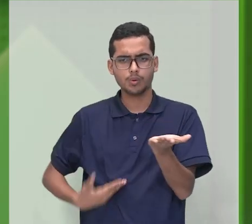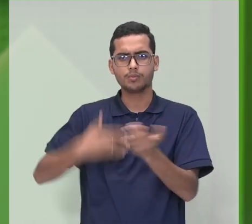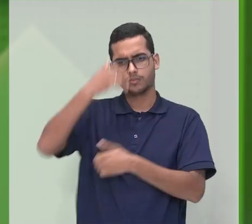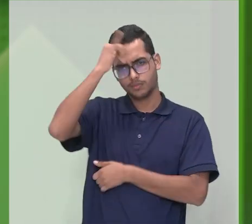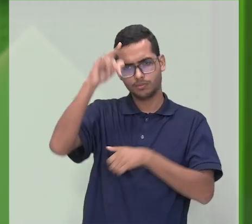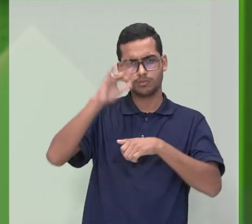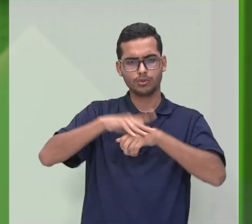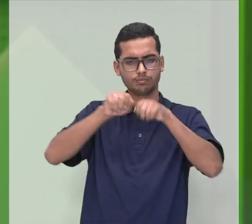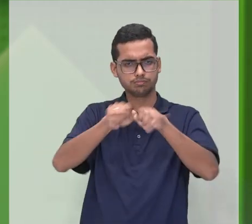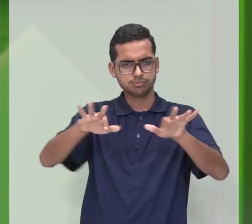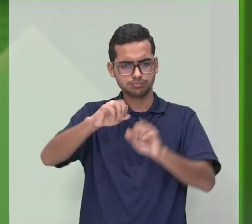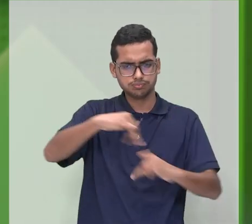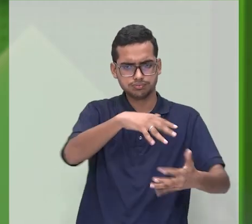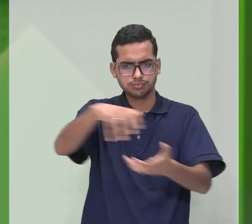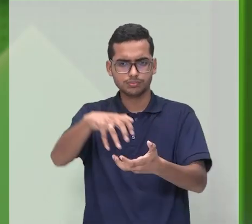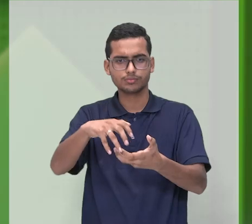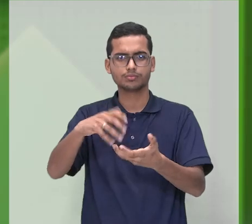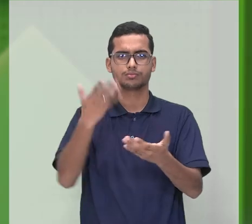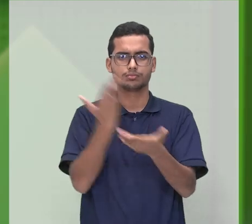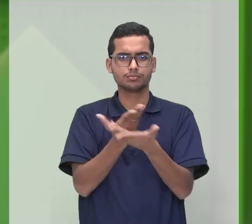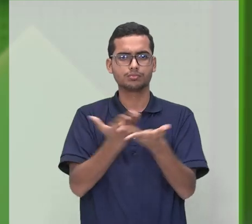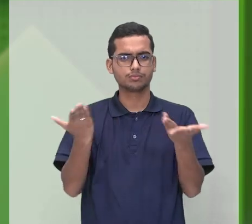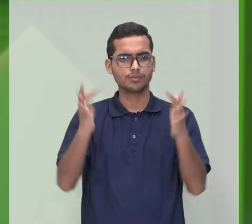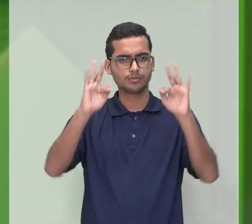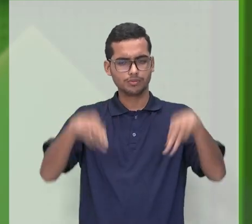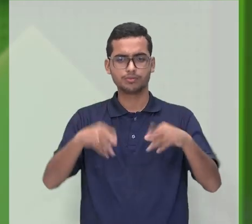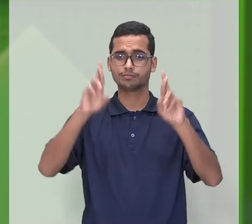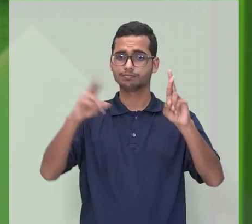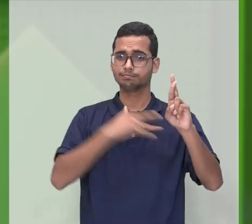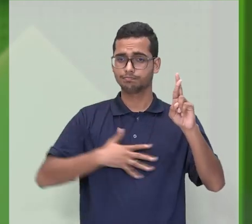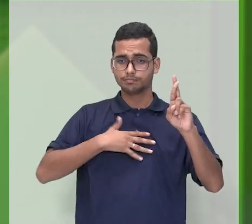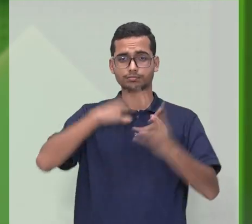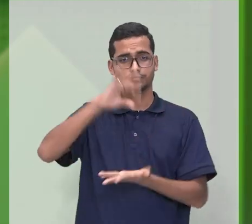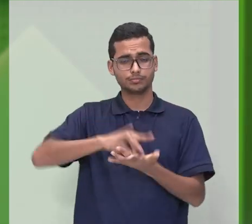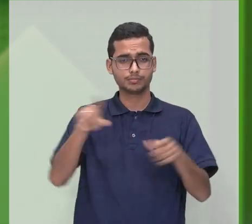pandemias. Então, esse foi o conteúdo da nossa aula. Espero que você